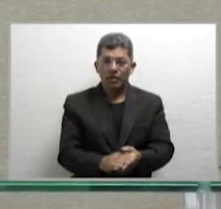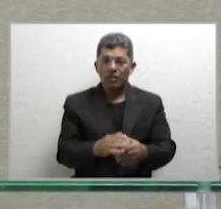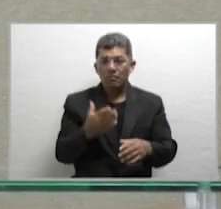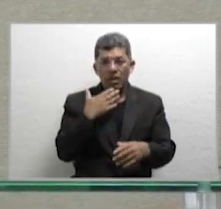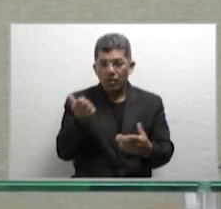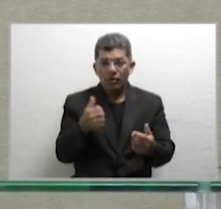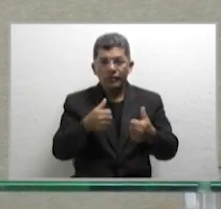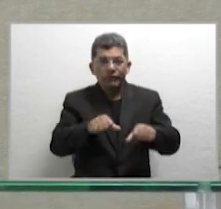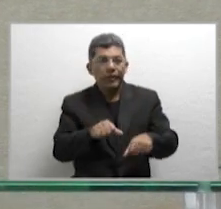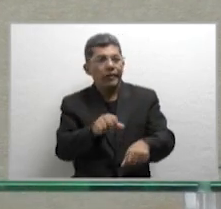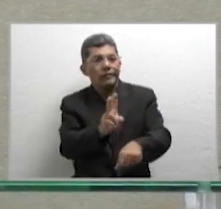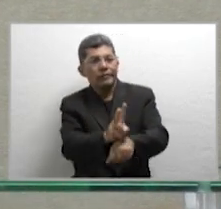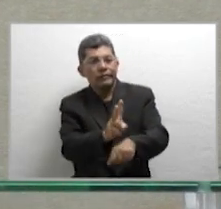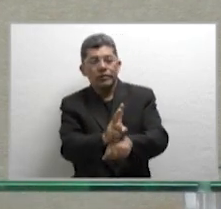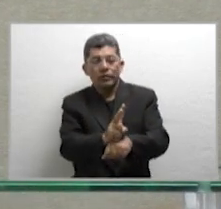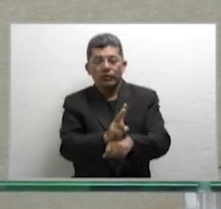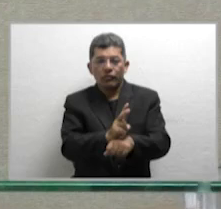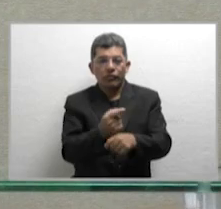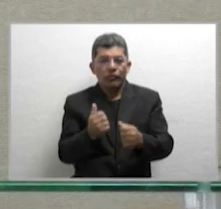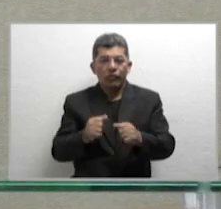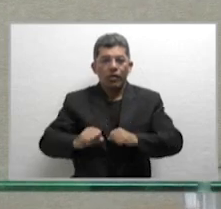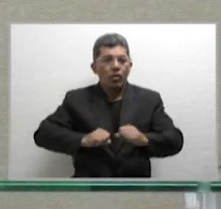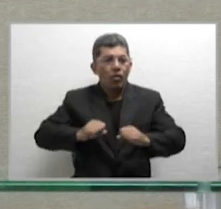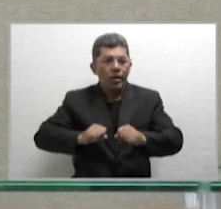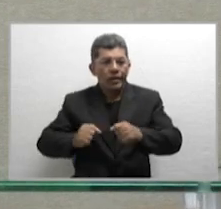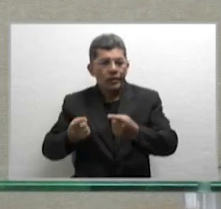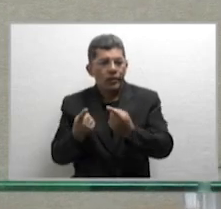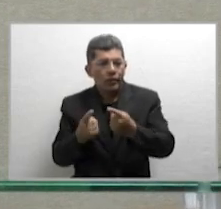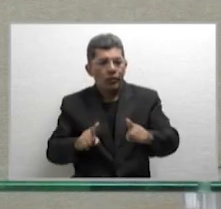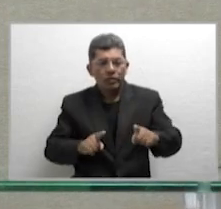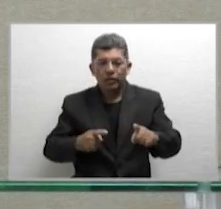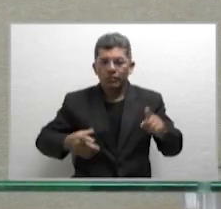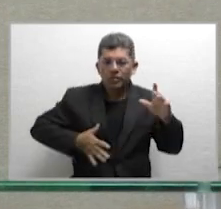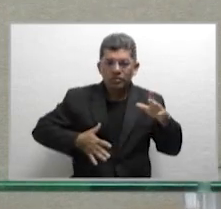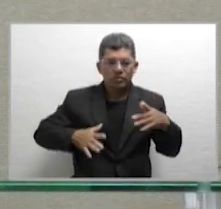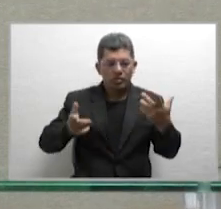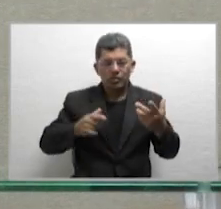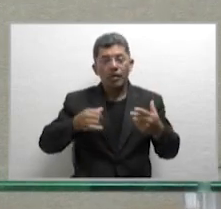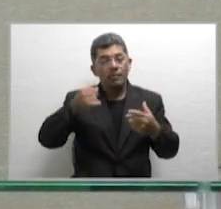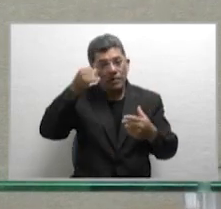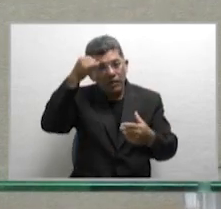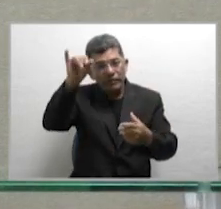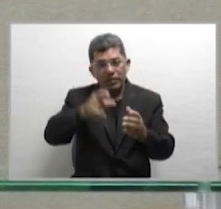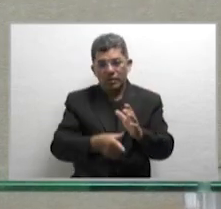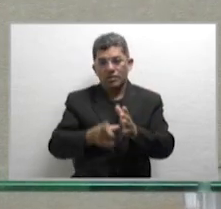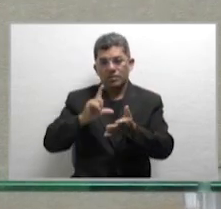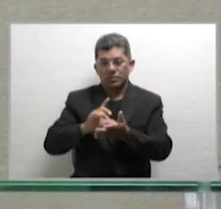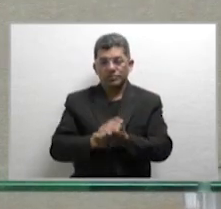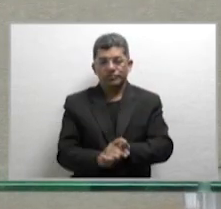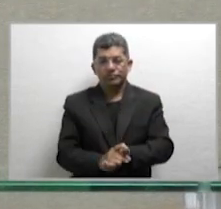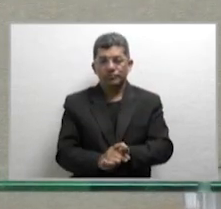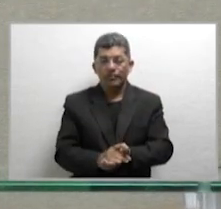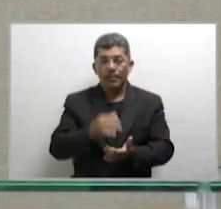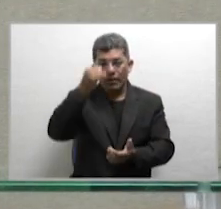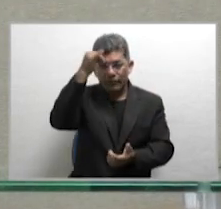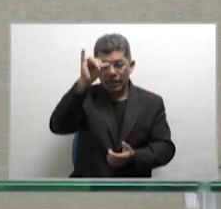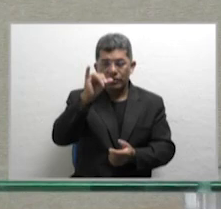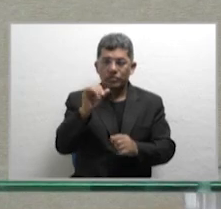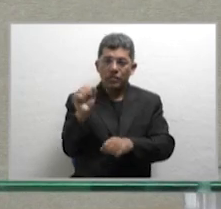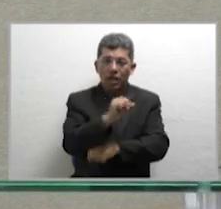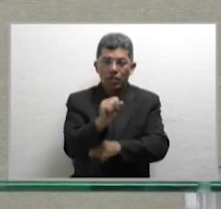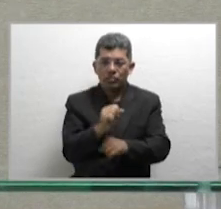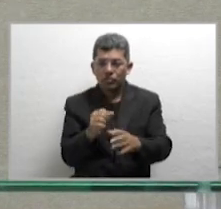de bandido é prevenir. Melhor que recuperar carros é evitar que os carros sejam roubados ou